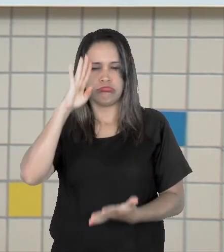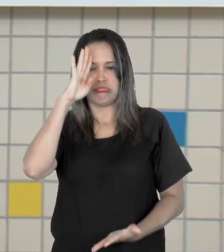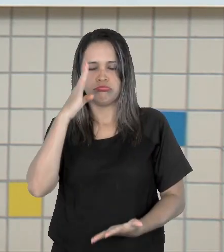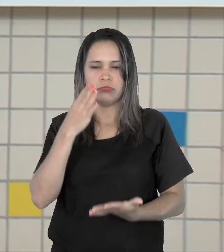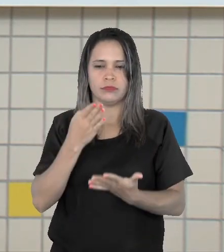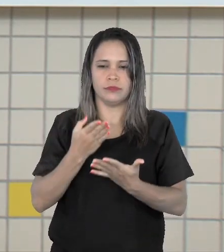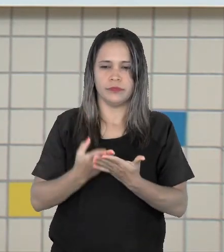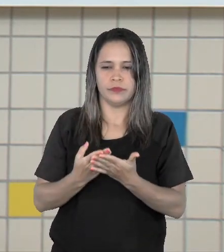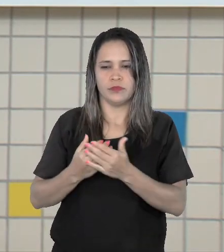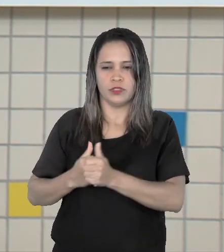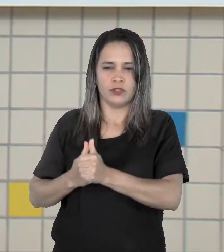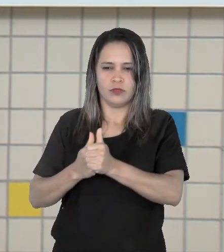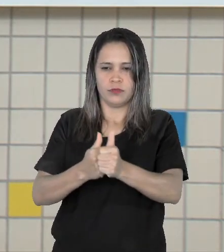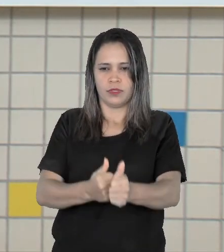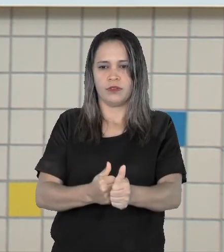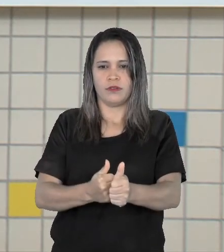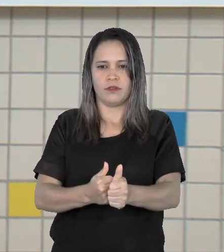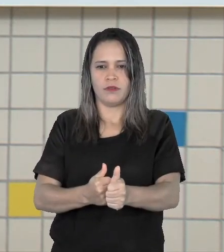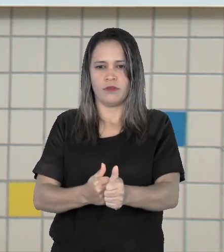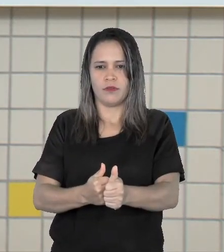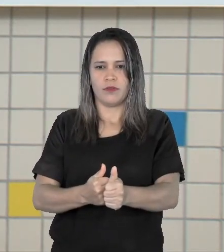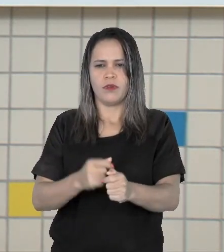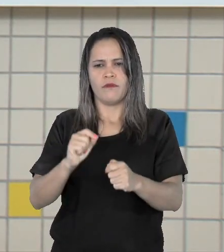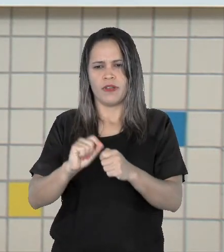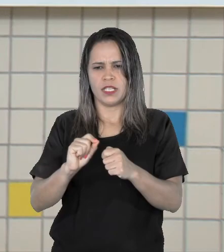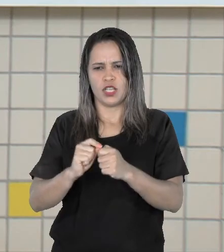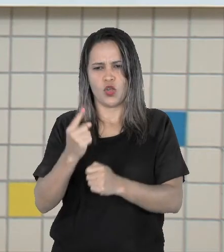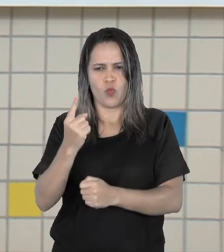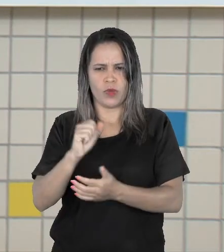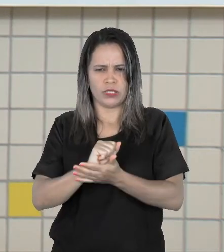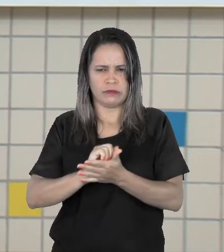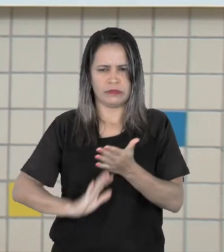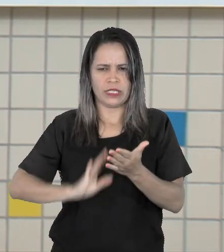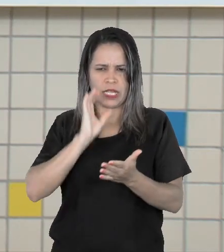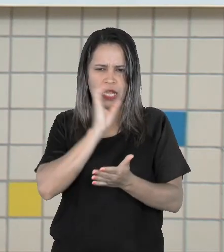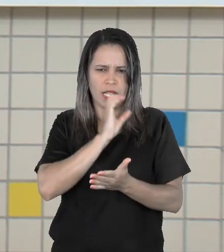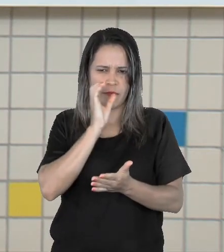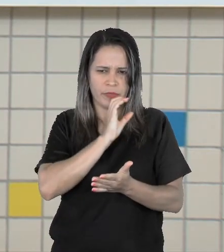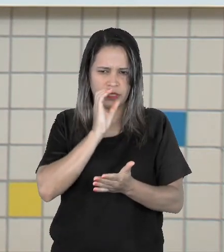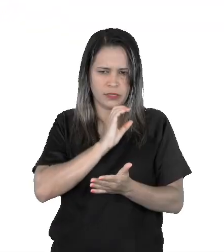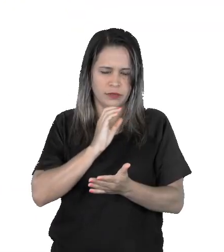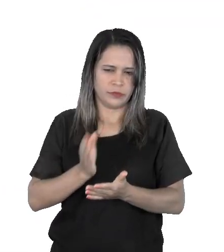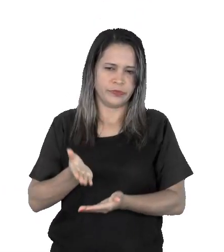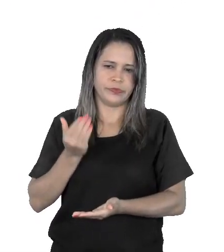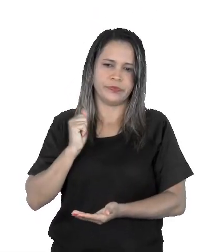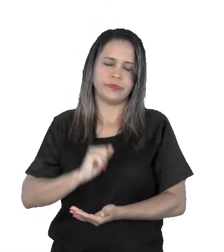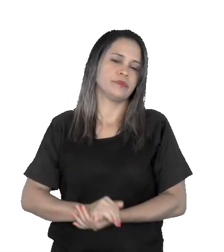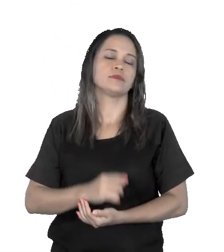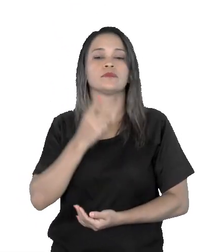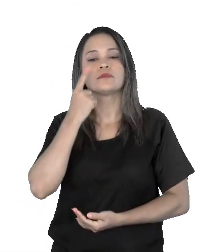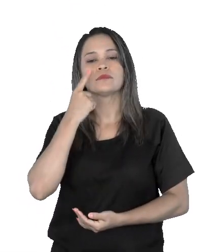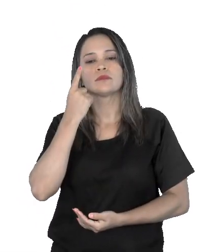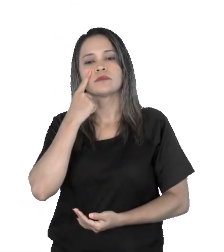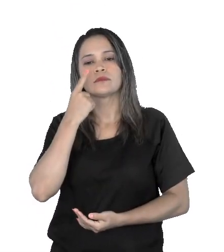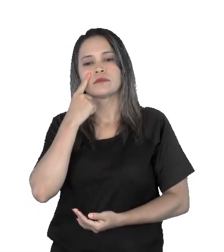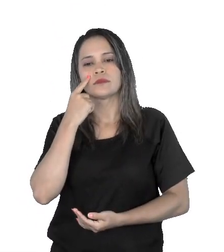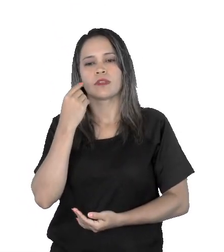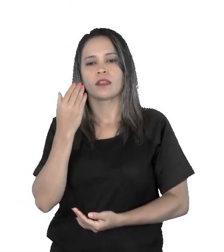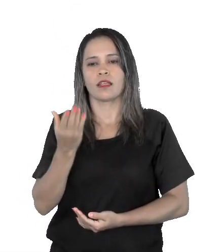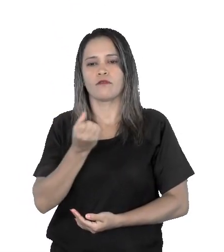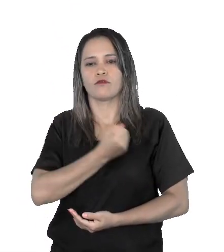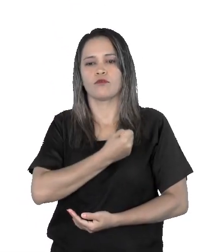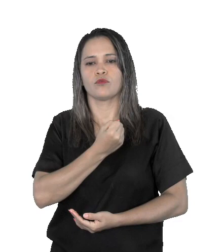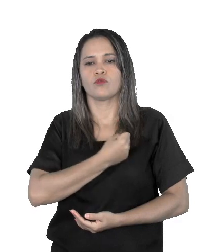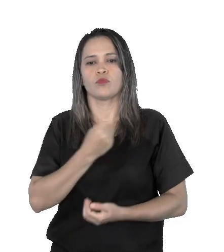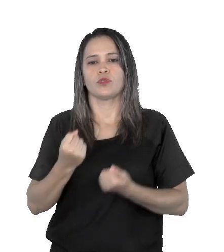deu para acompanhar. Vamos fazer apenas uma atividade rapidinho? Vamos para essa atividade. Observe abaixo o número